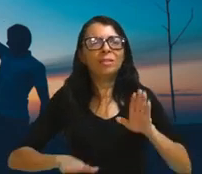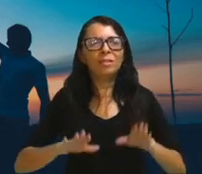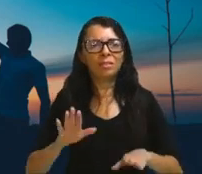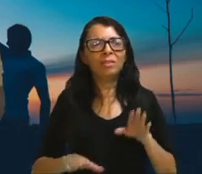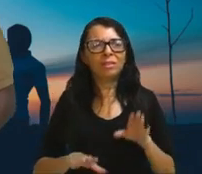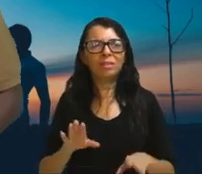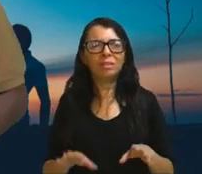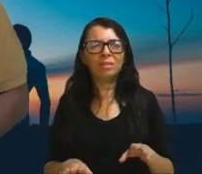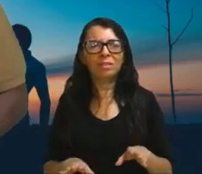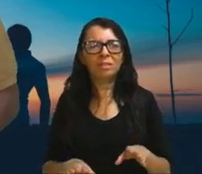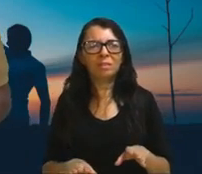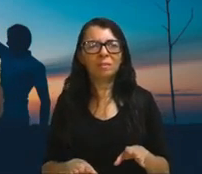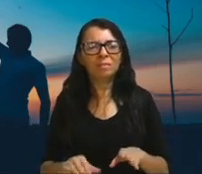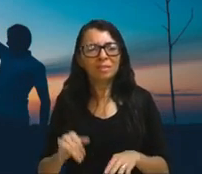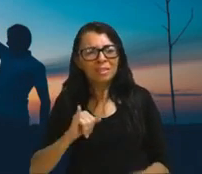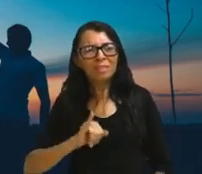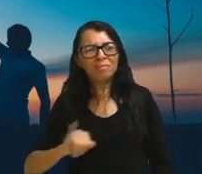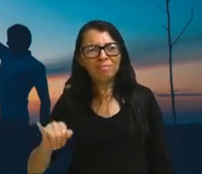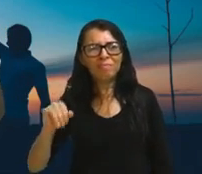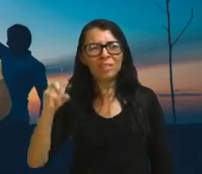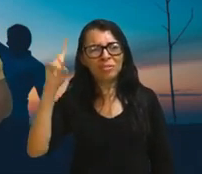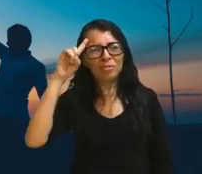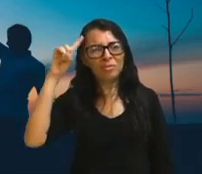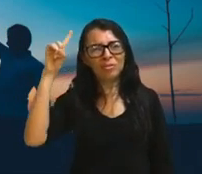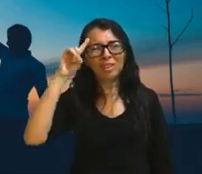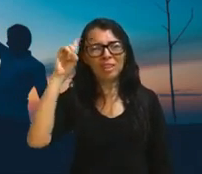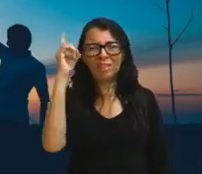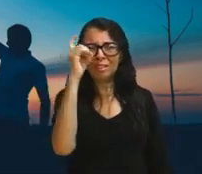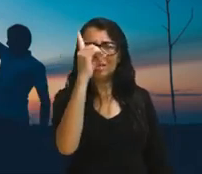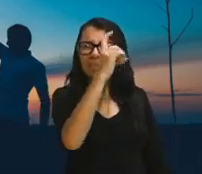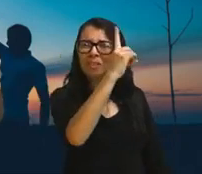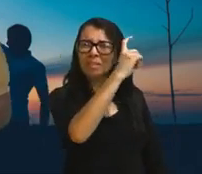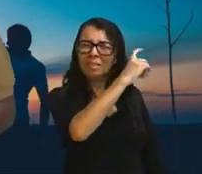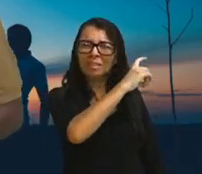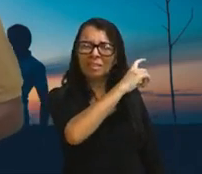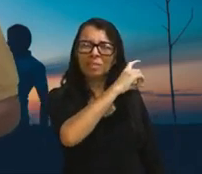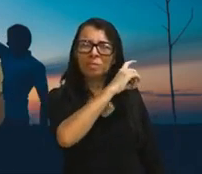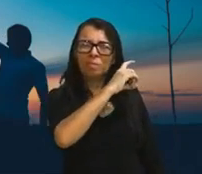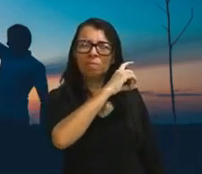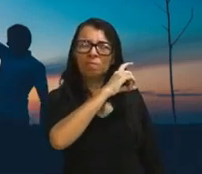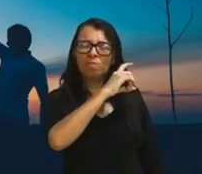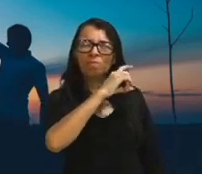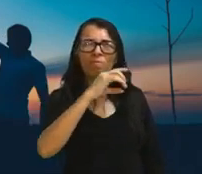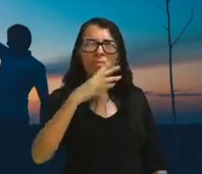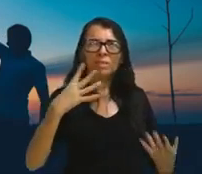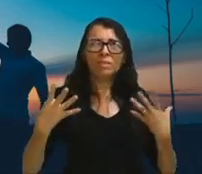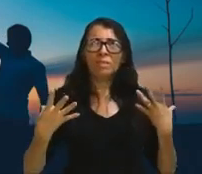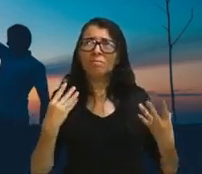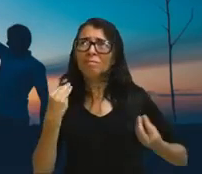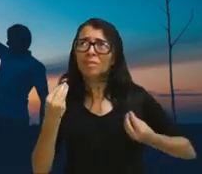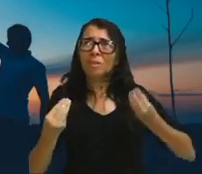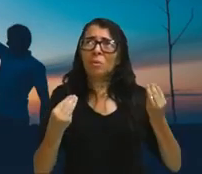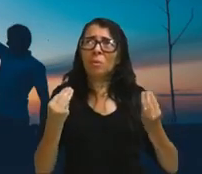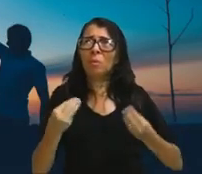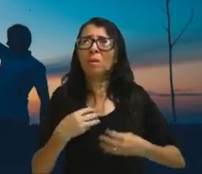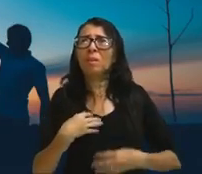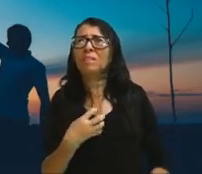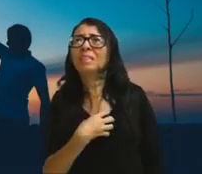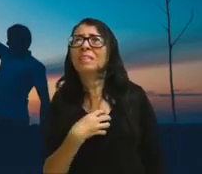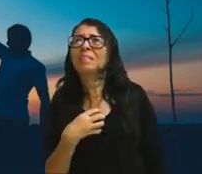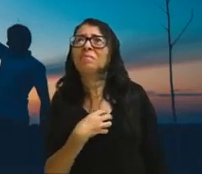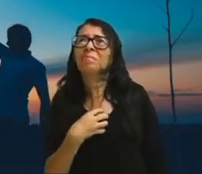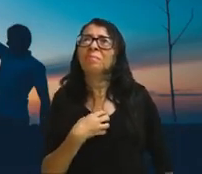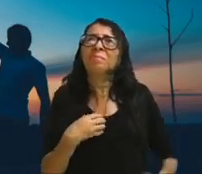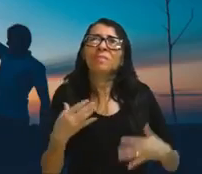o melhor lugar para que você retome o seu vigor? Quer o melhor lugar que você retome a sua